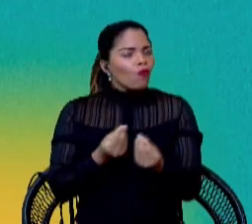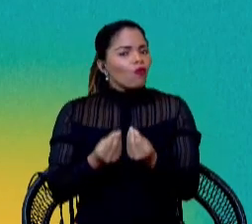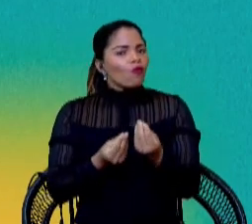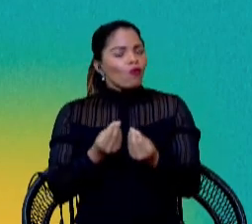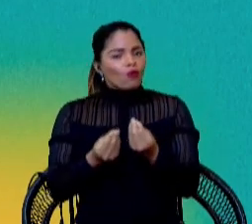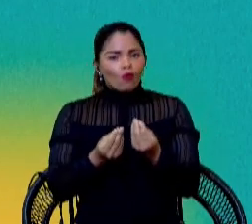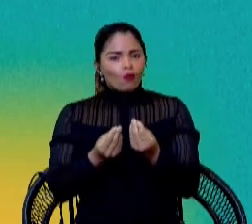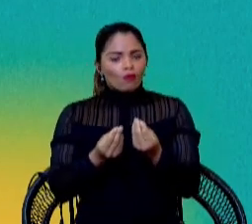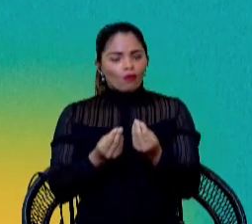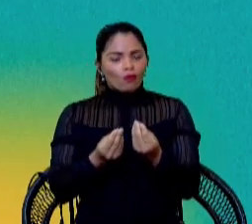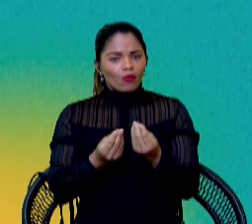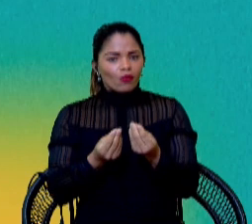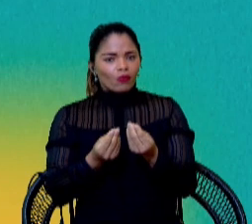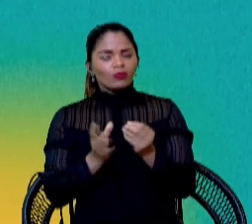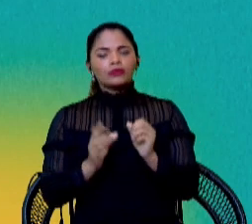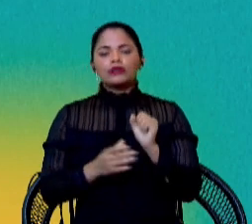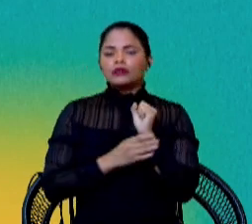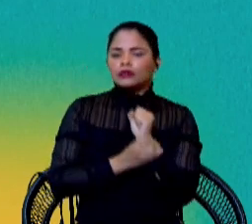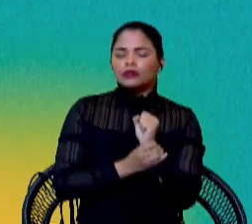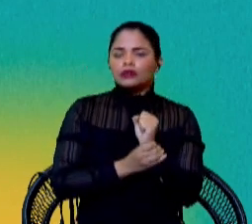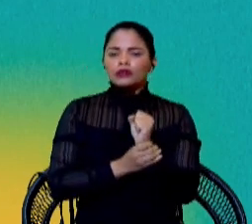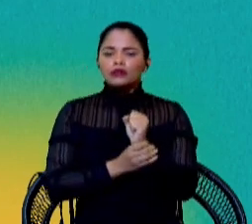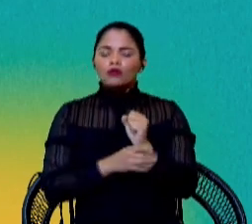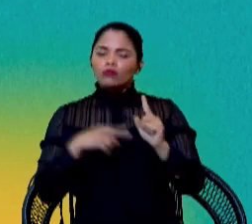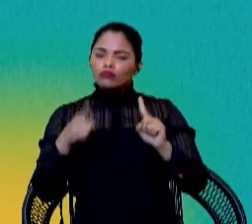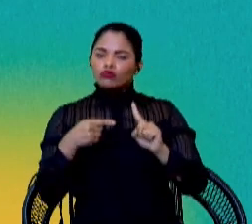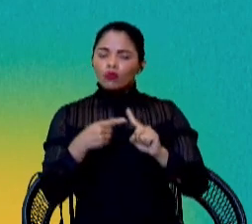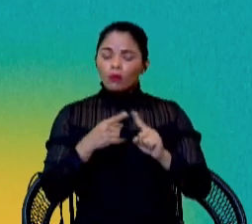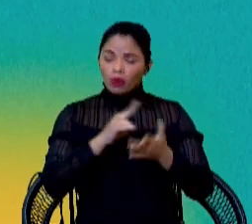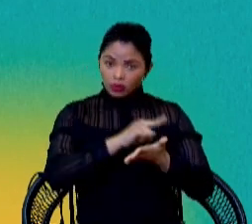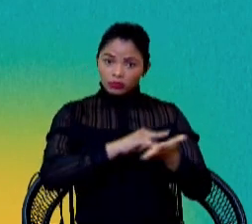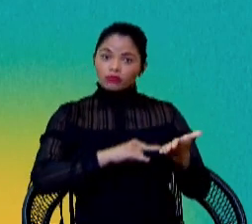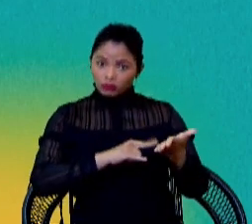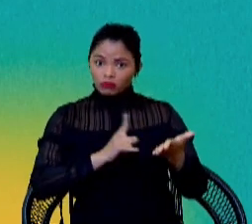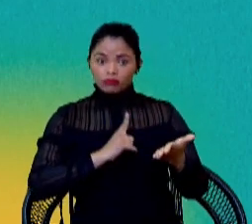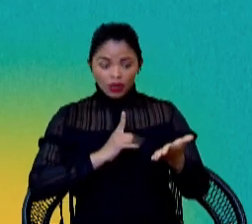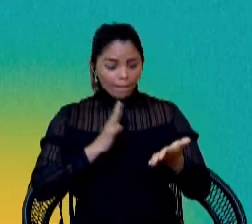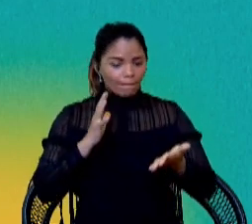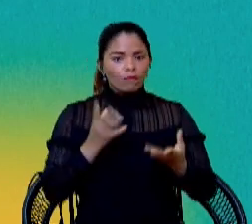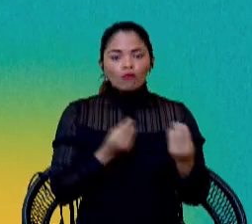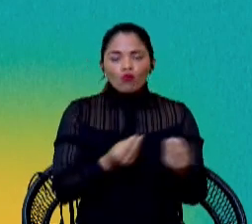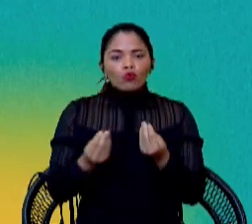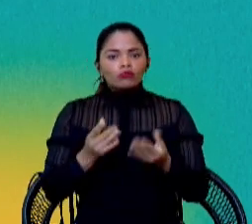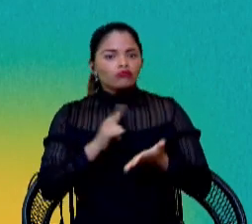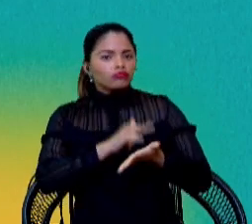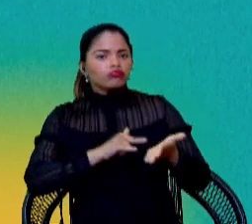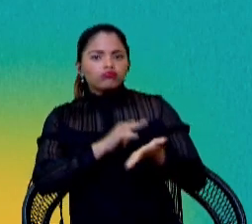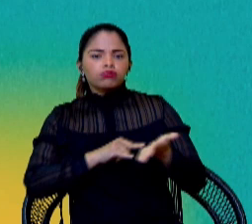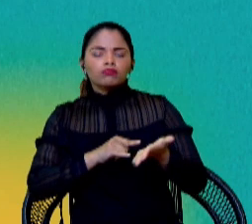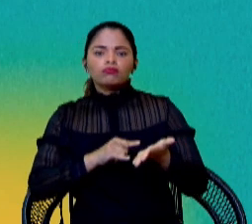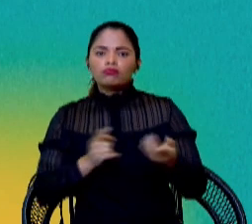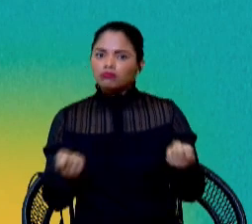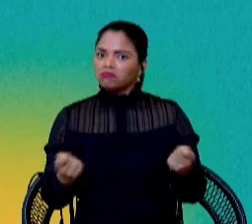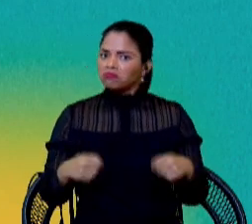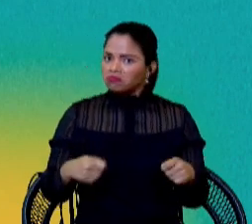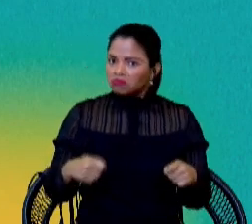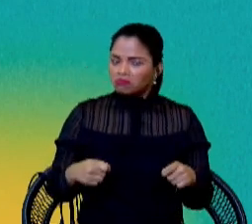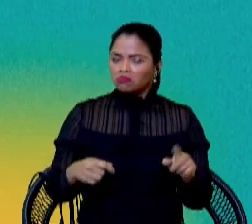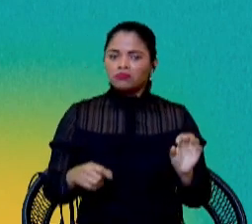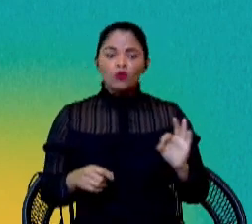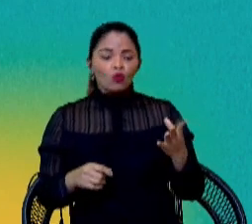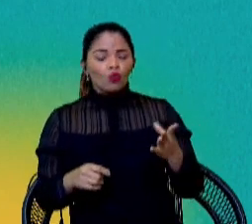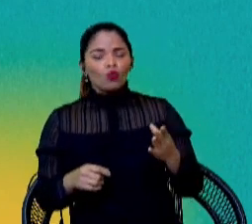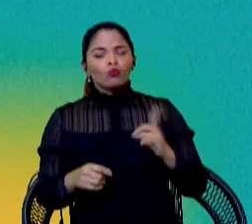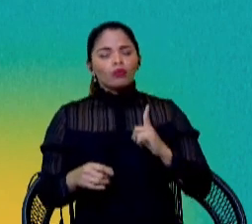sustentar esse grande objetivo? Eu preciso gerar mais cadastro, né? Porque gerando cadastro eu tenho uma base, eu posso usar essa base depois para